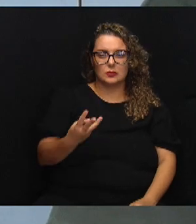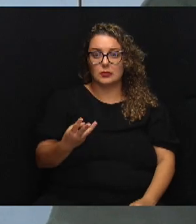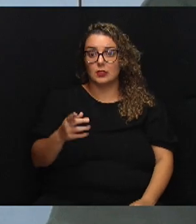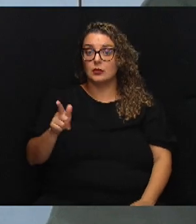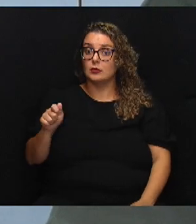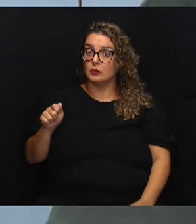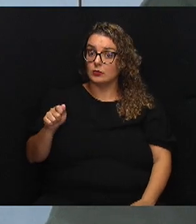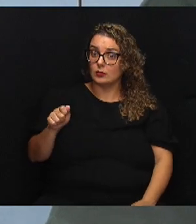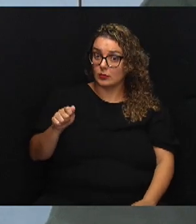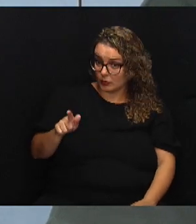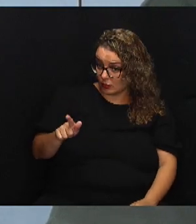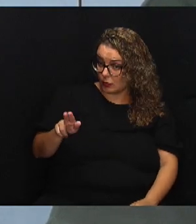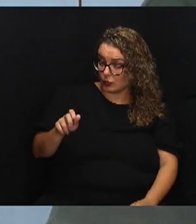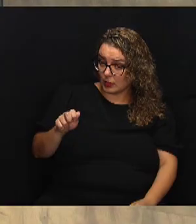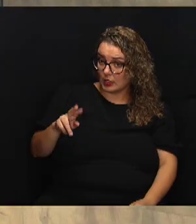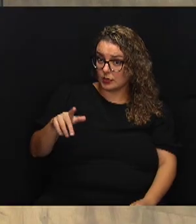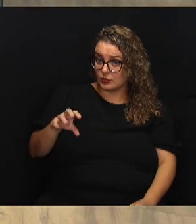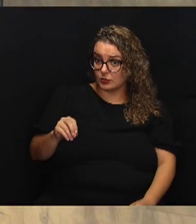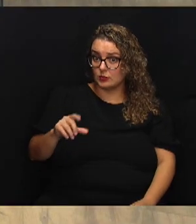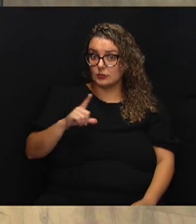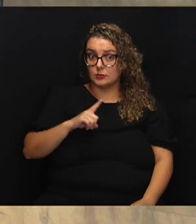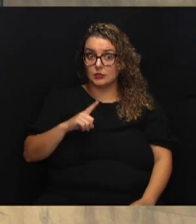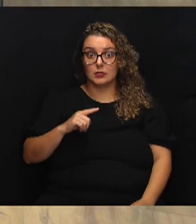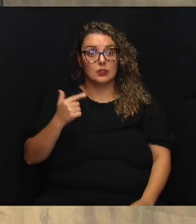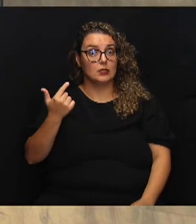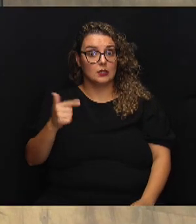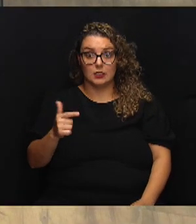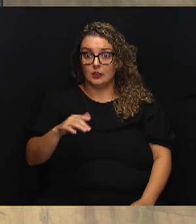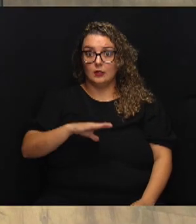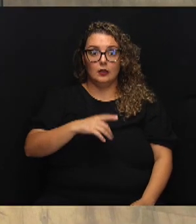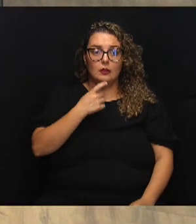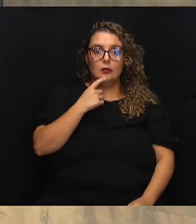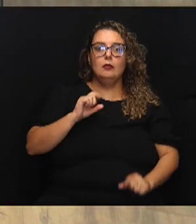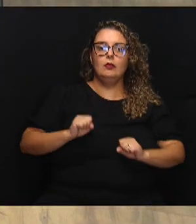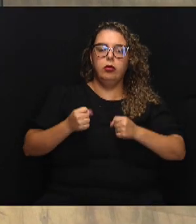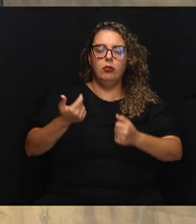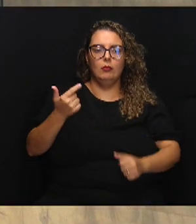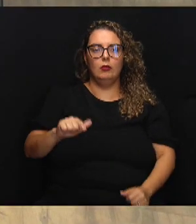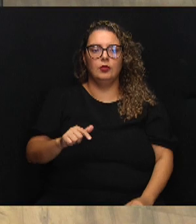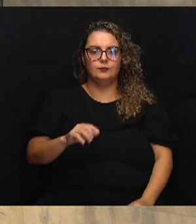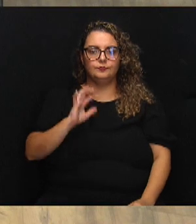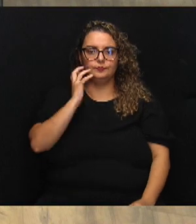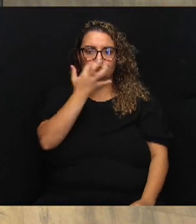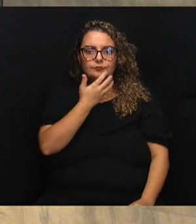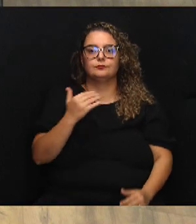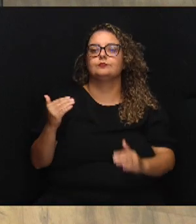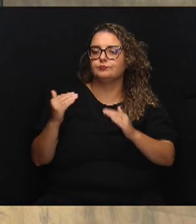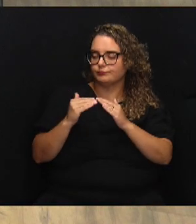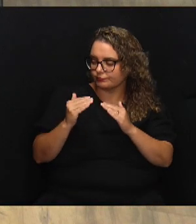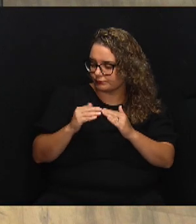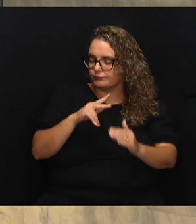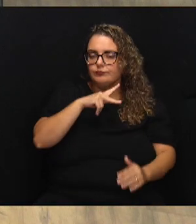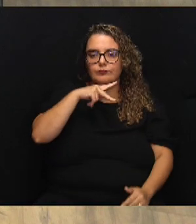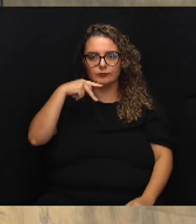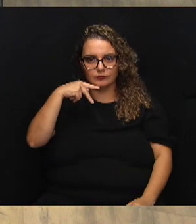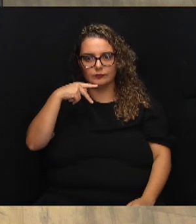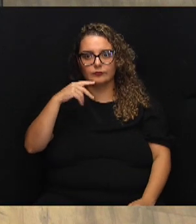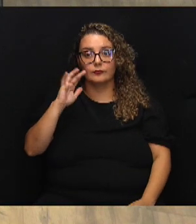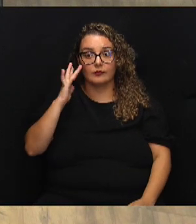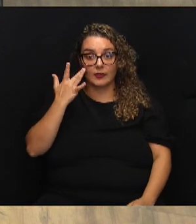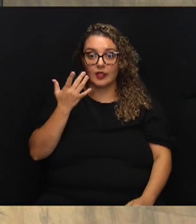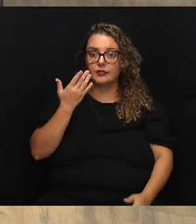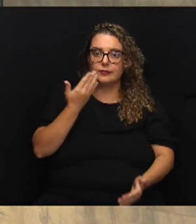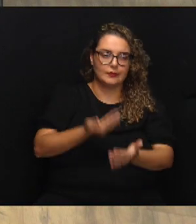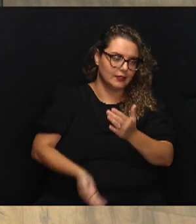tem e Campinas, infelizmente, não tem. Então eu continuo nessa luta. Herbert. Concordo com o Permínio. Acho que já passou da hora de